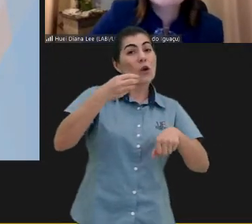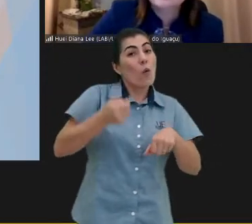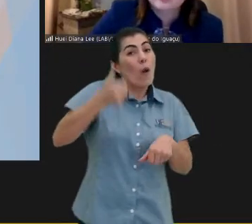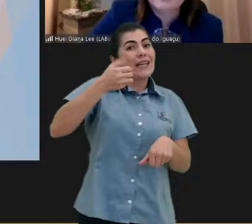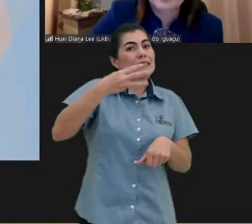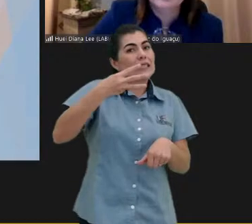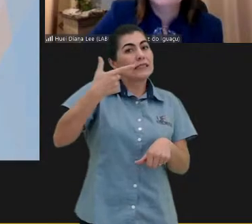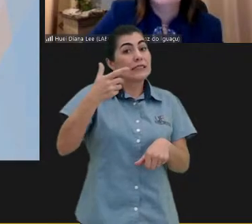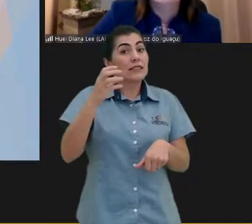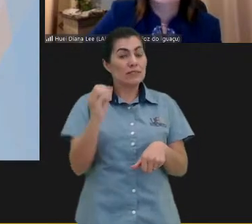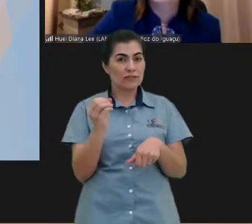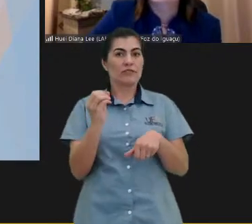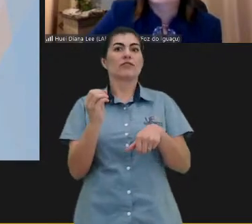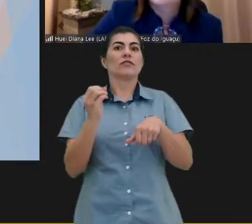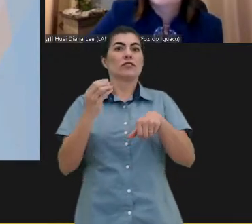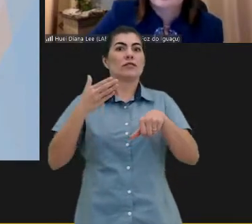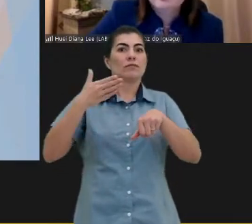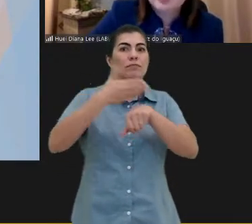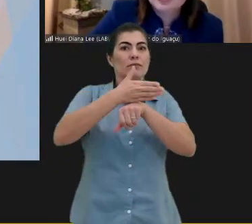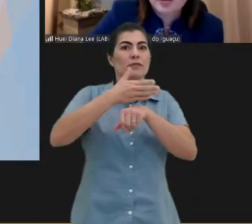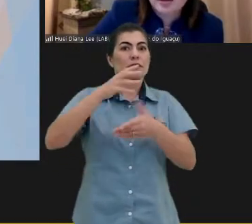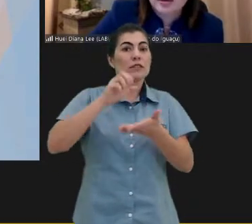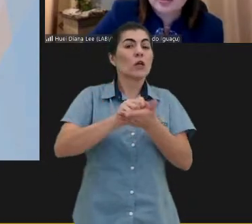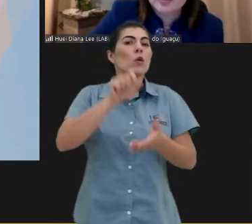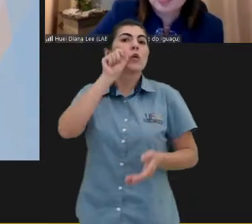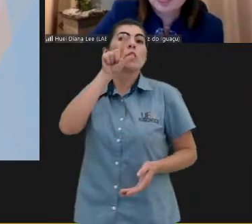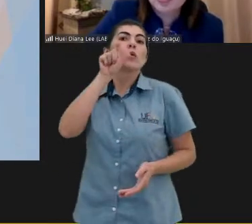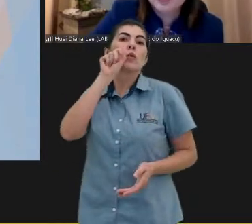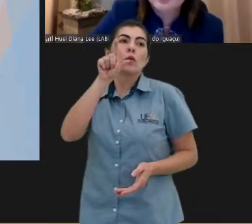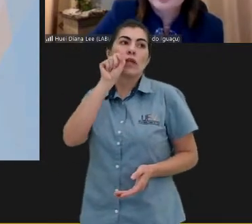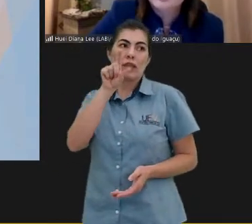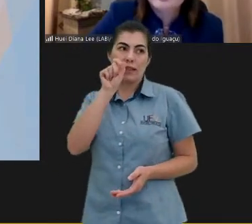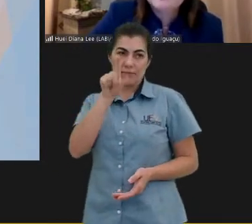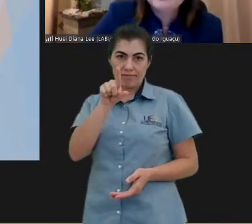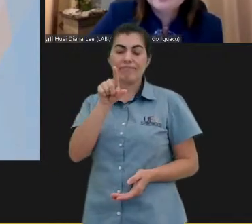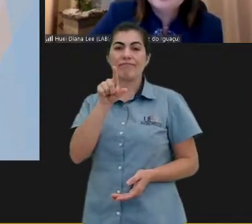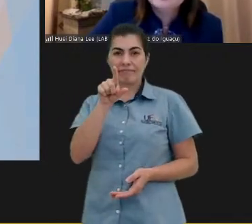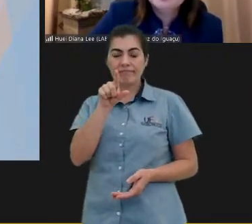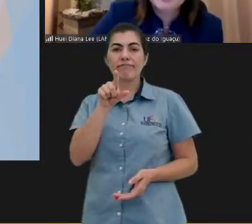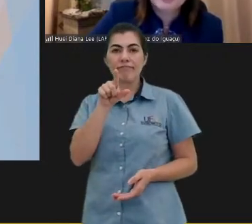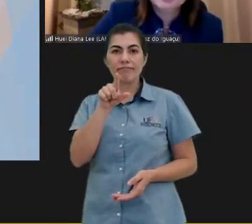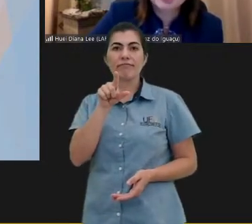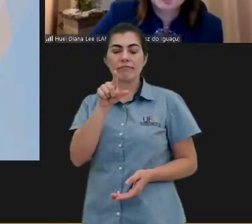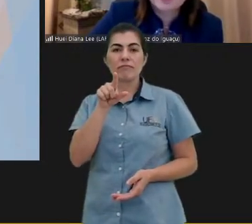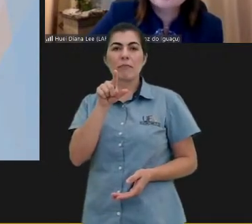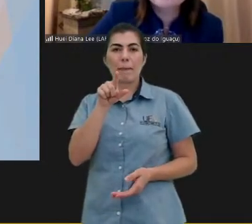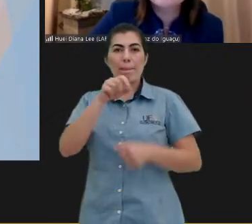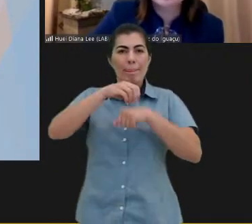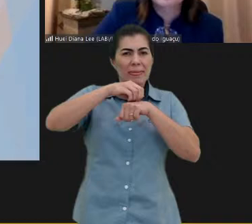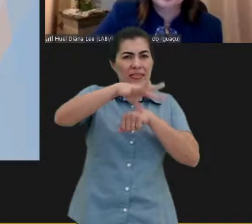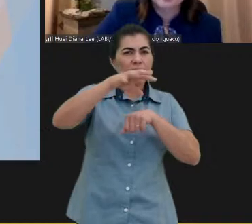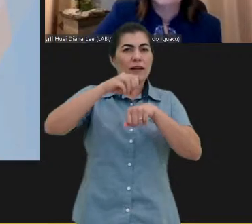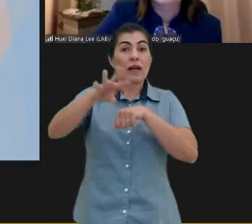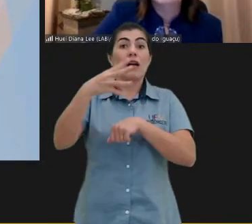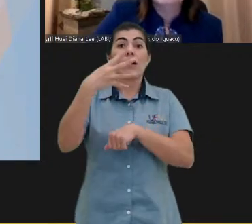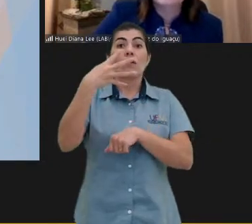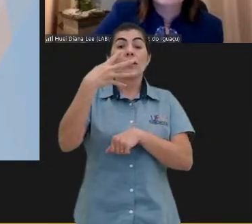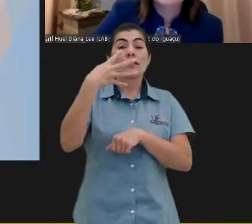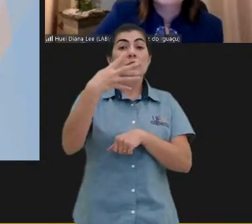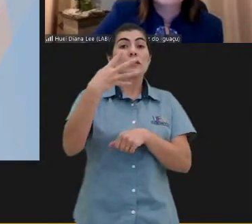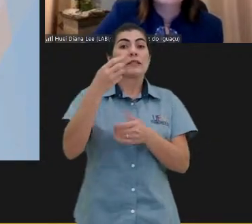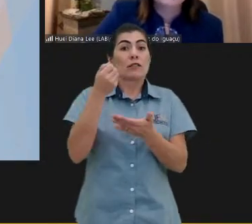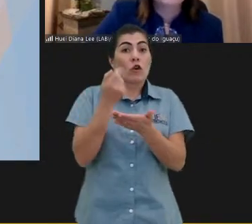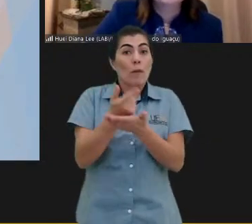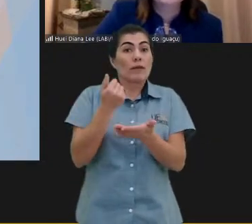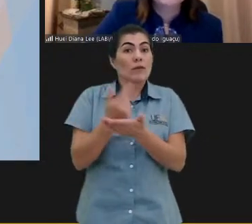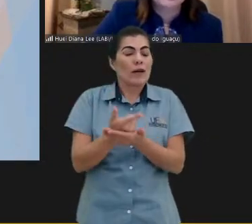se inscrevem no Twitter. A Amazon, a cada minuto, envia, despacha quase 7 mil pacotes. E